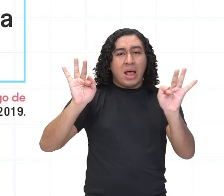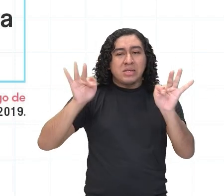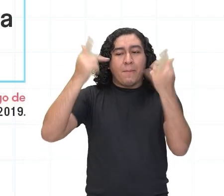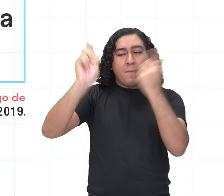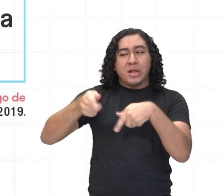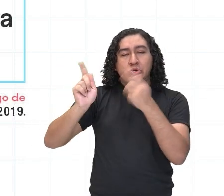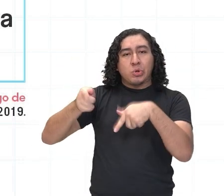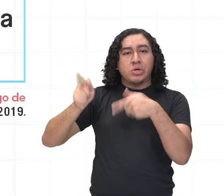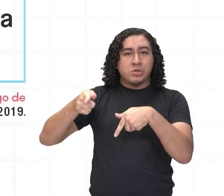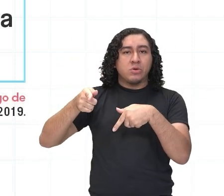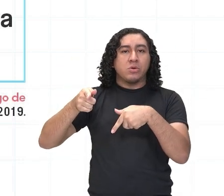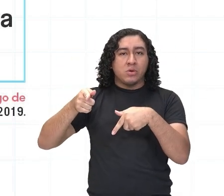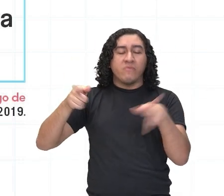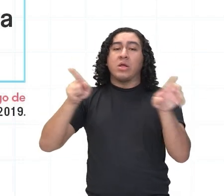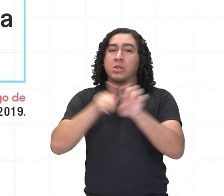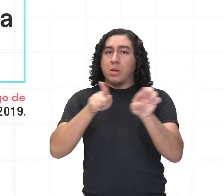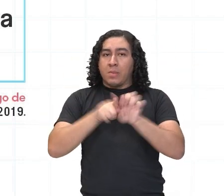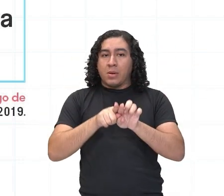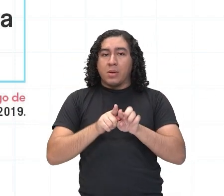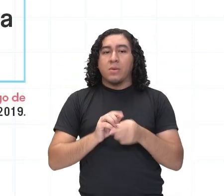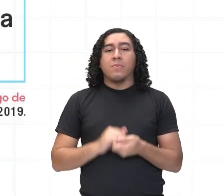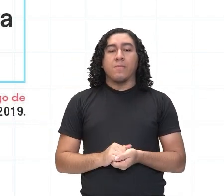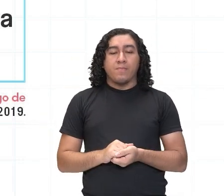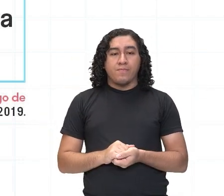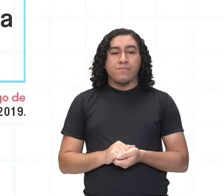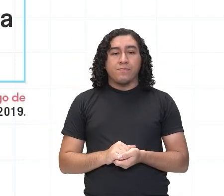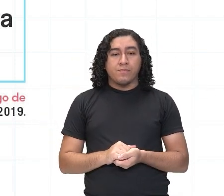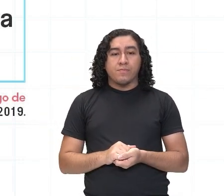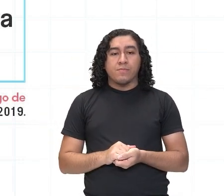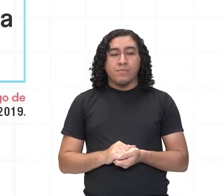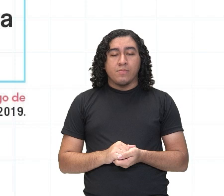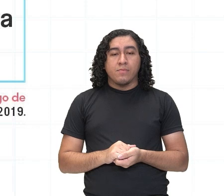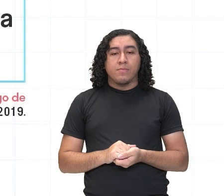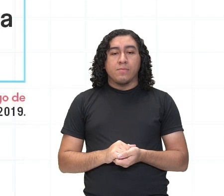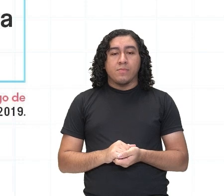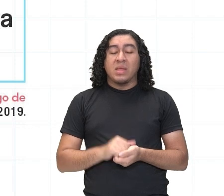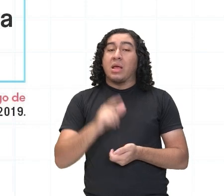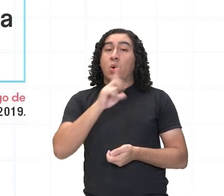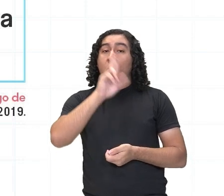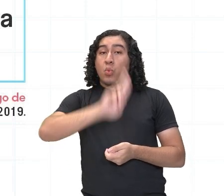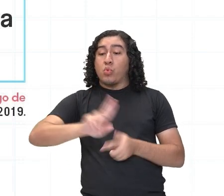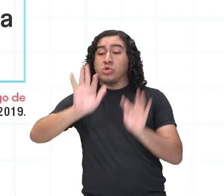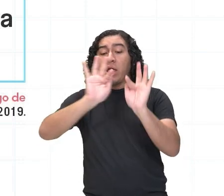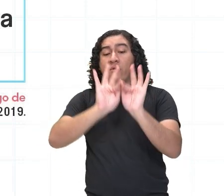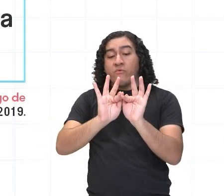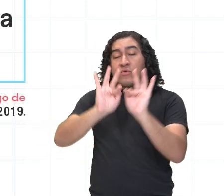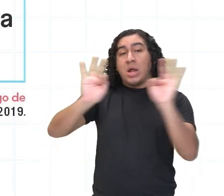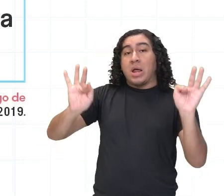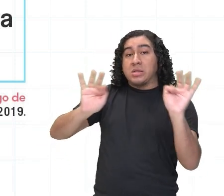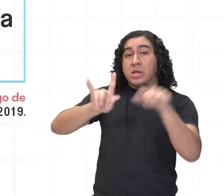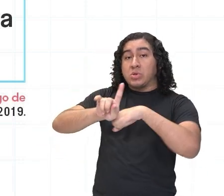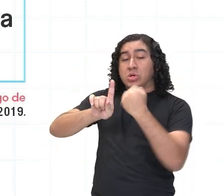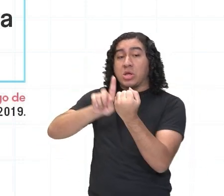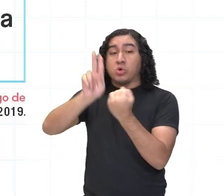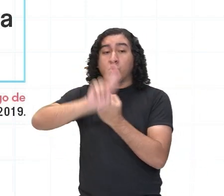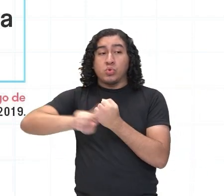que vagabundando na rua. O trabalho dignifica o homem. Ele usa esses chavões sociais